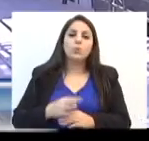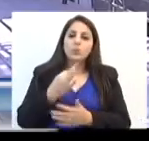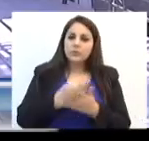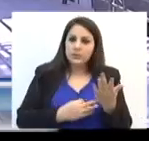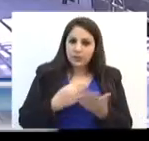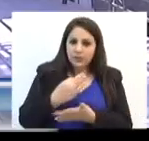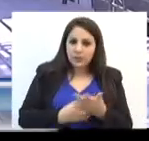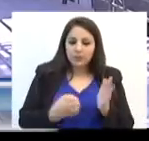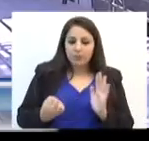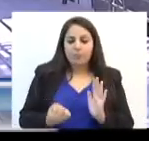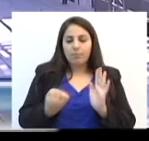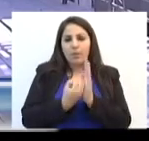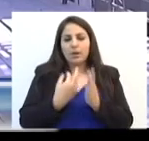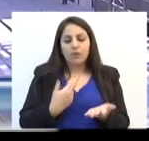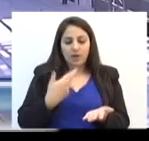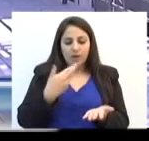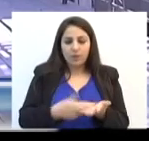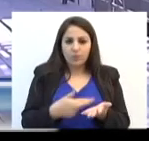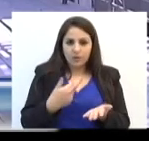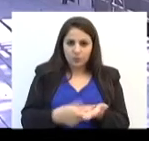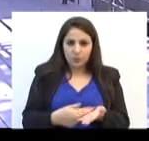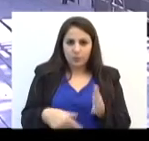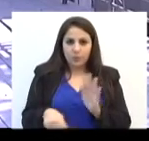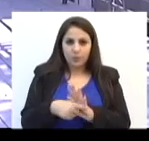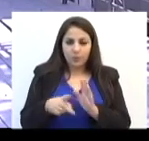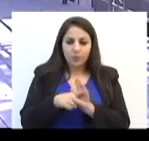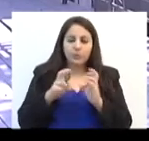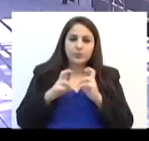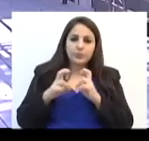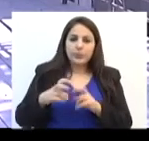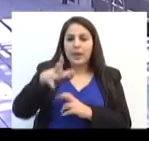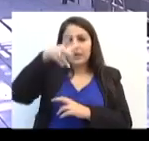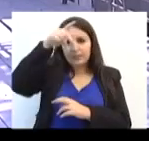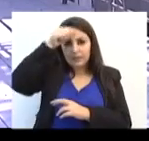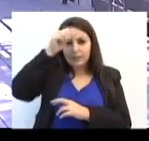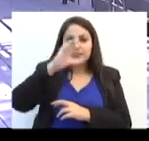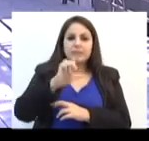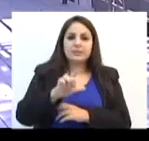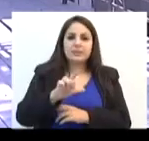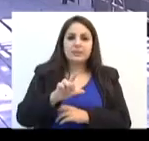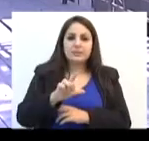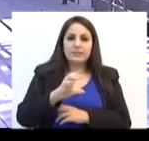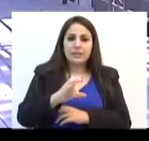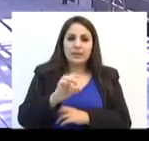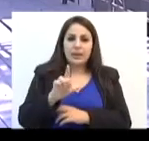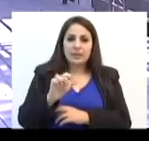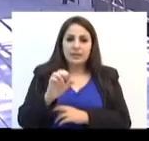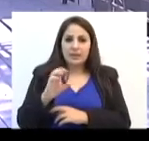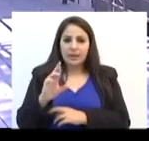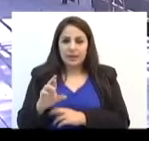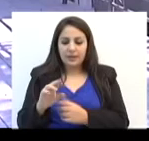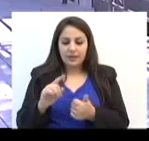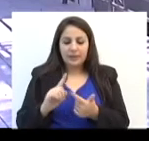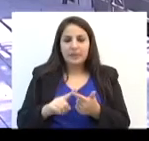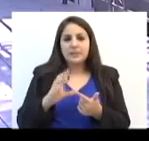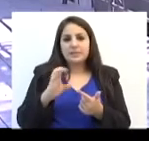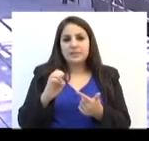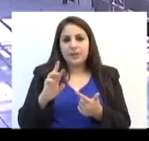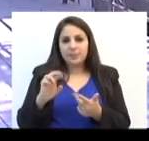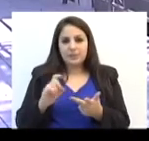texto com o marco regulatório do transporte vai passar pela análise da CLR, SEBS,